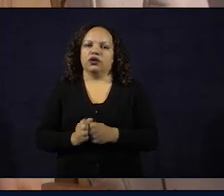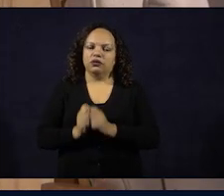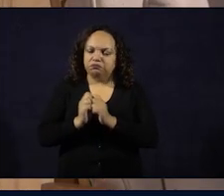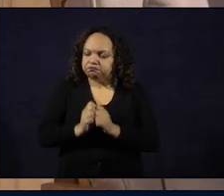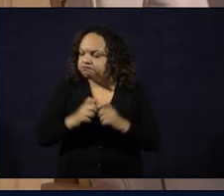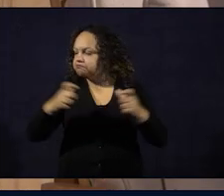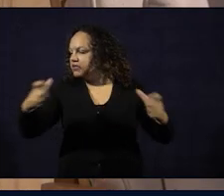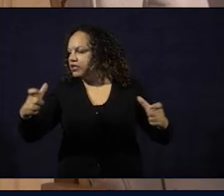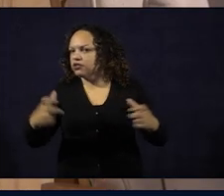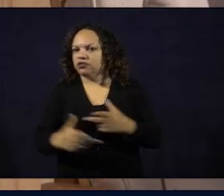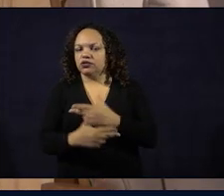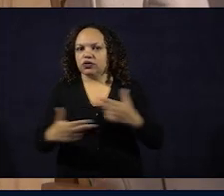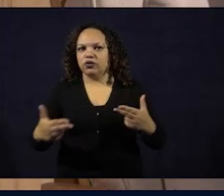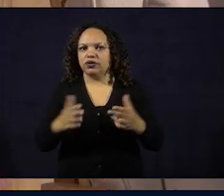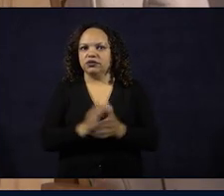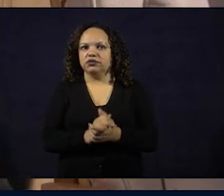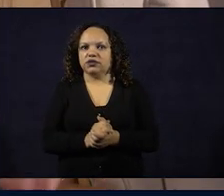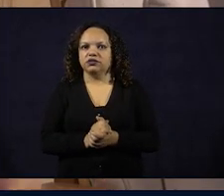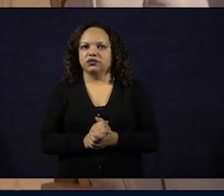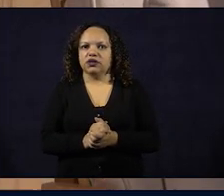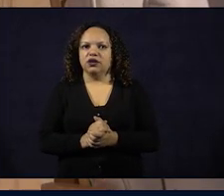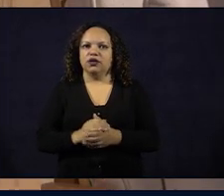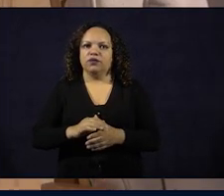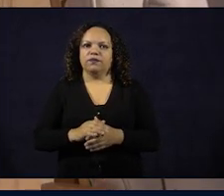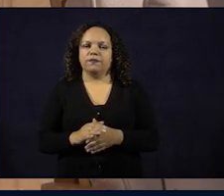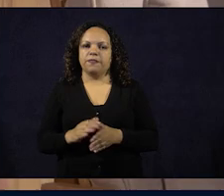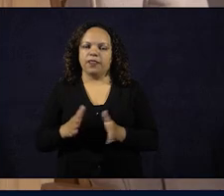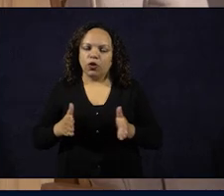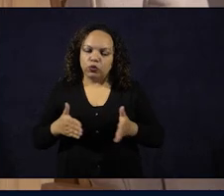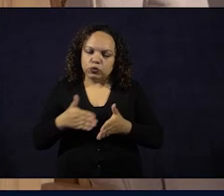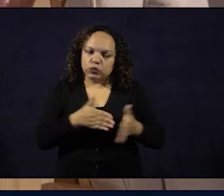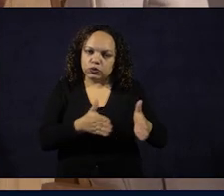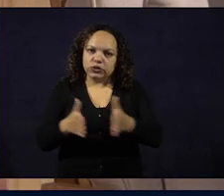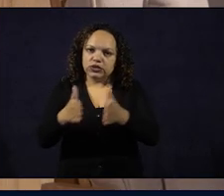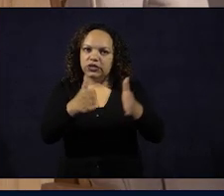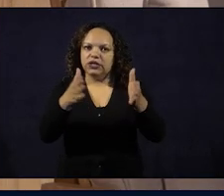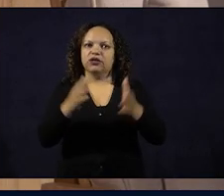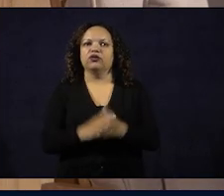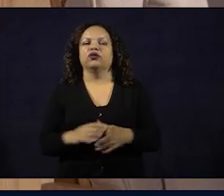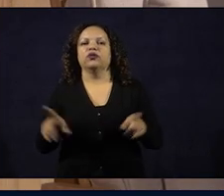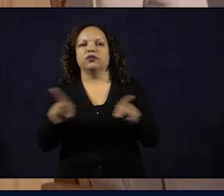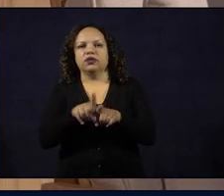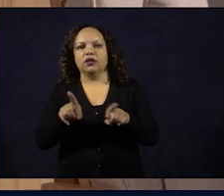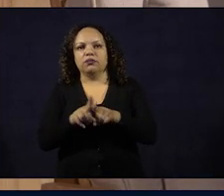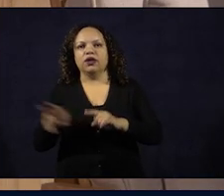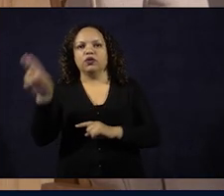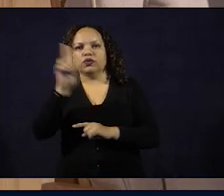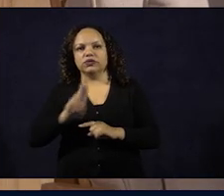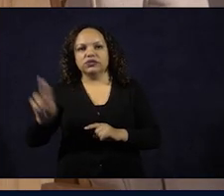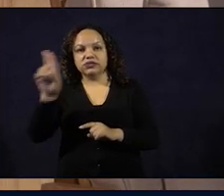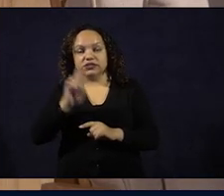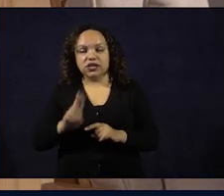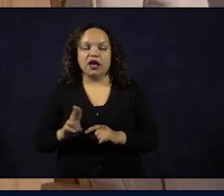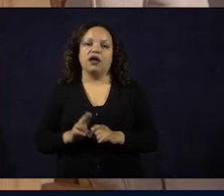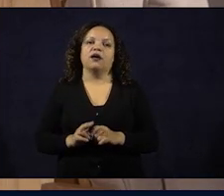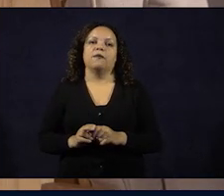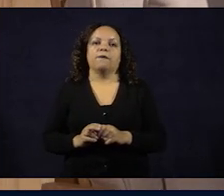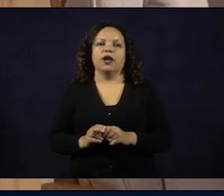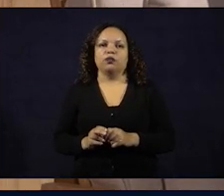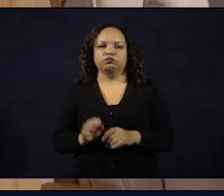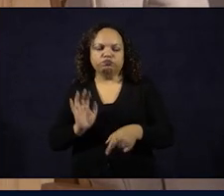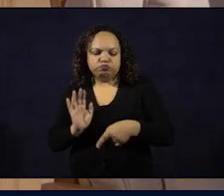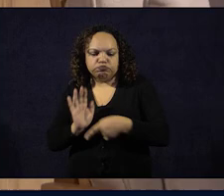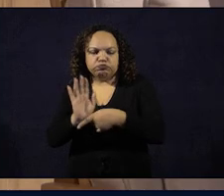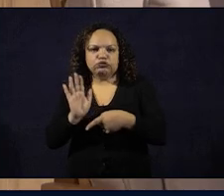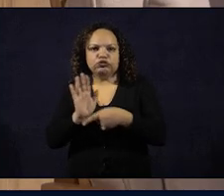setor se estruturou ali ao redor do rio Tapajós para utilizar o rio como um braço importante para escoar essa